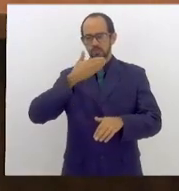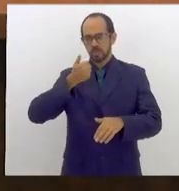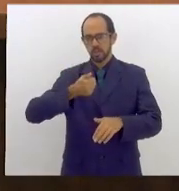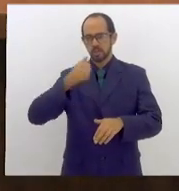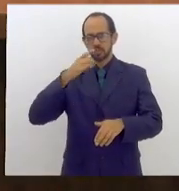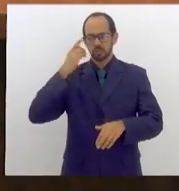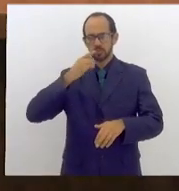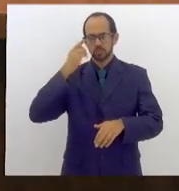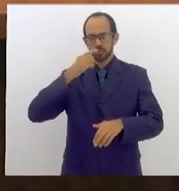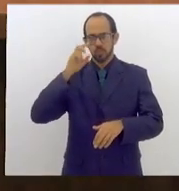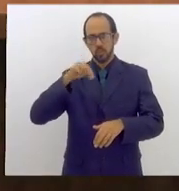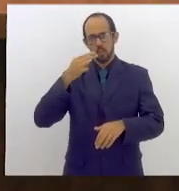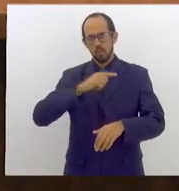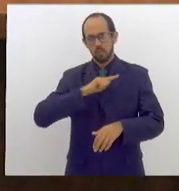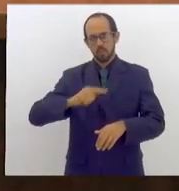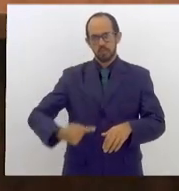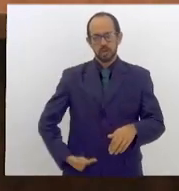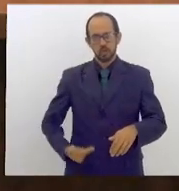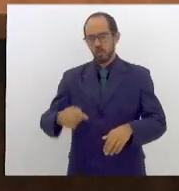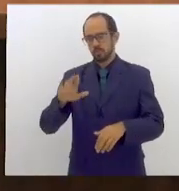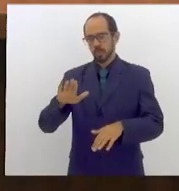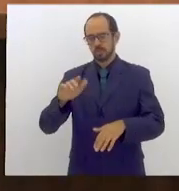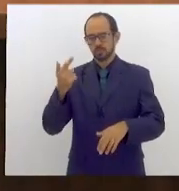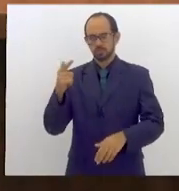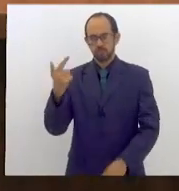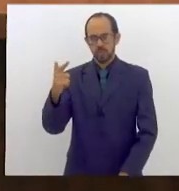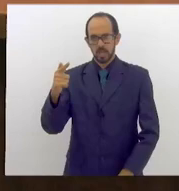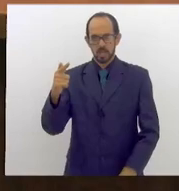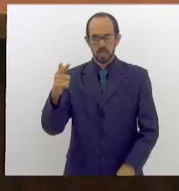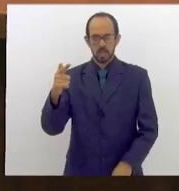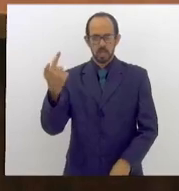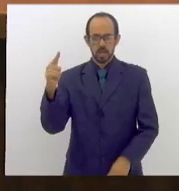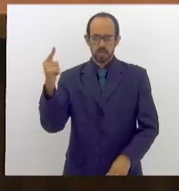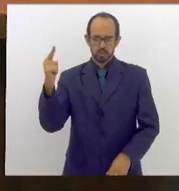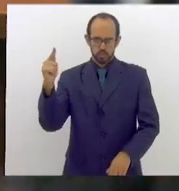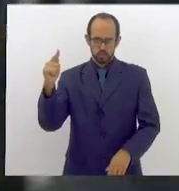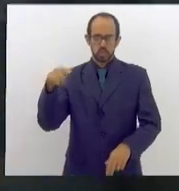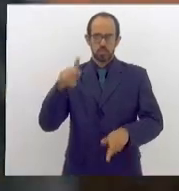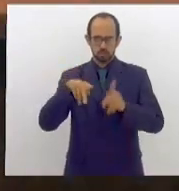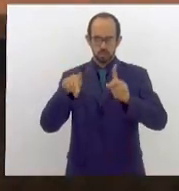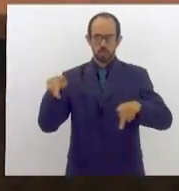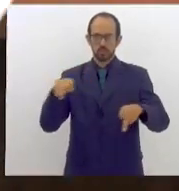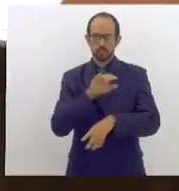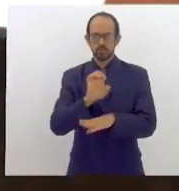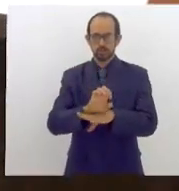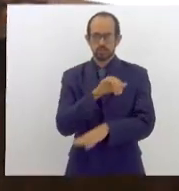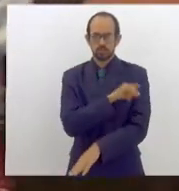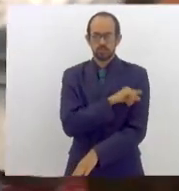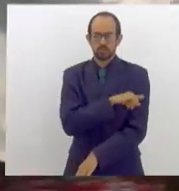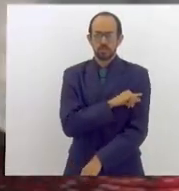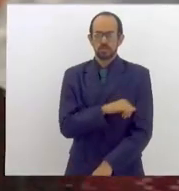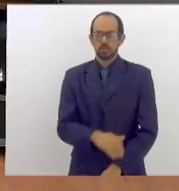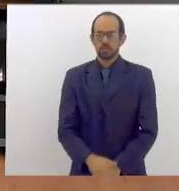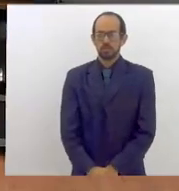privilégios a Governador mas não garante o sustento da população do estado do Rio de Janeiro